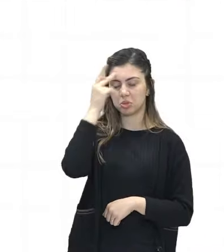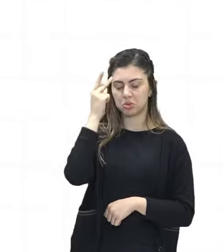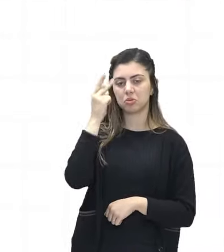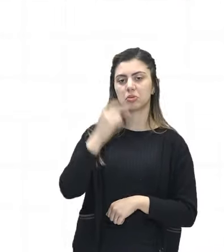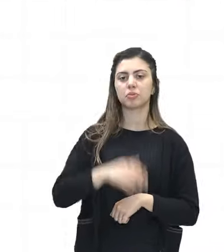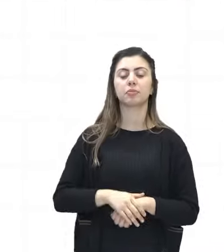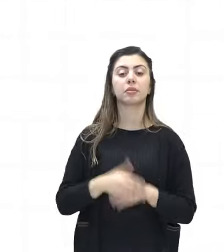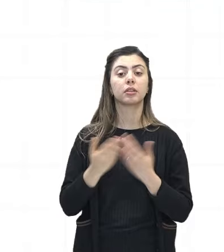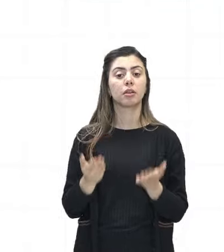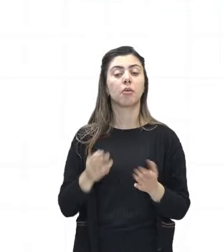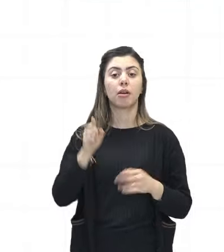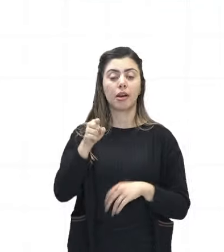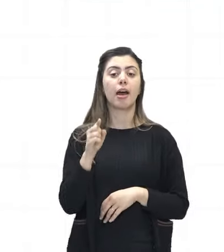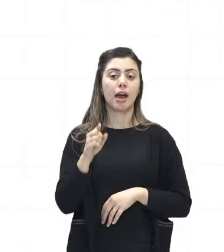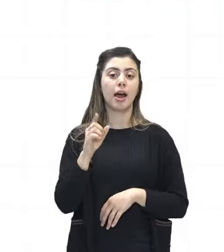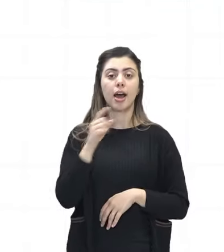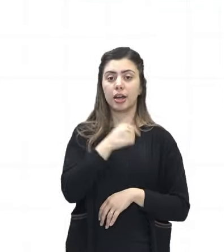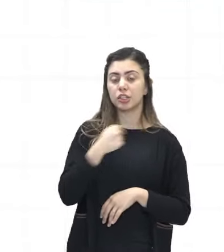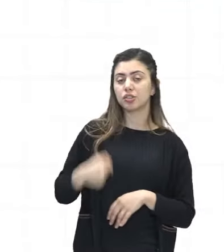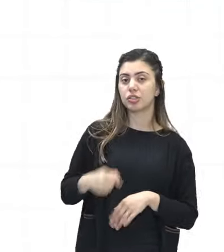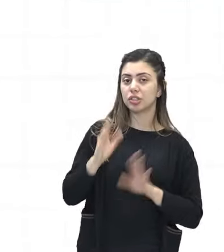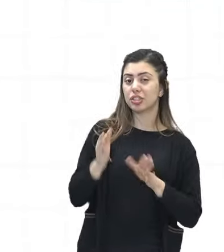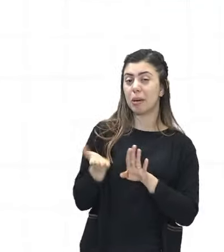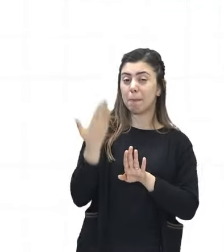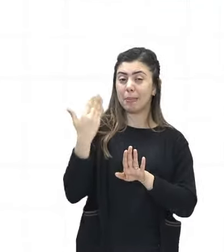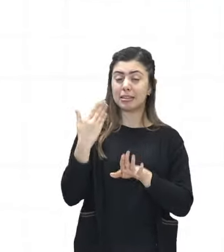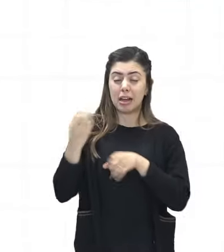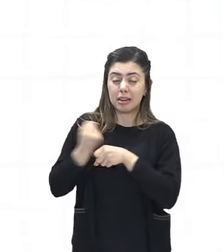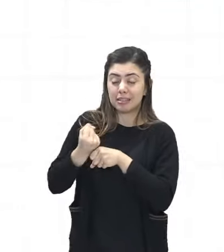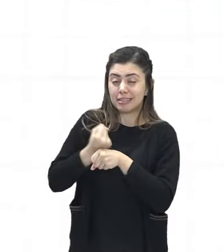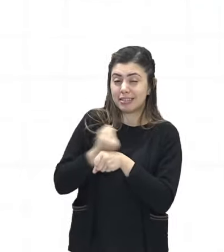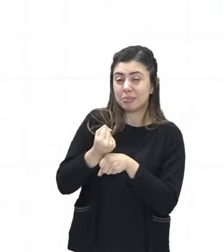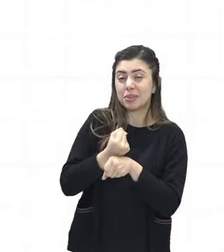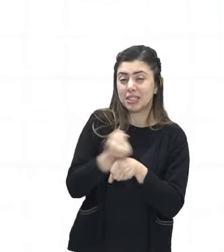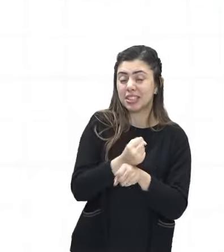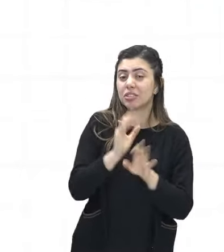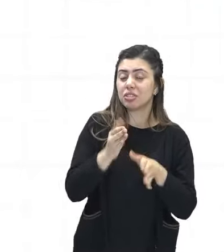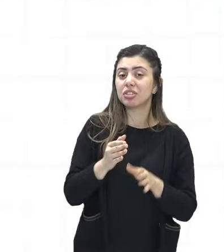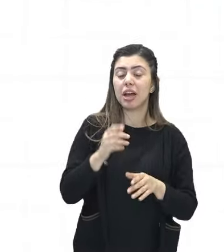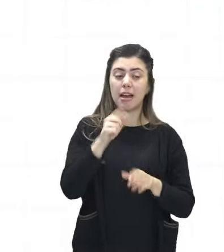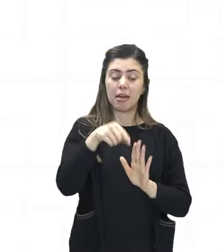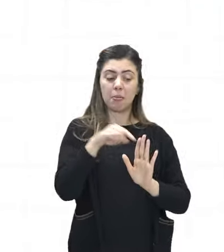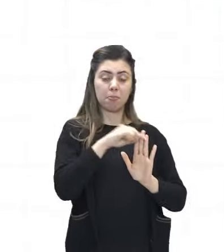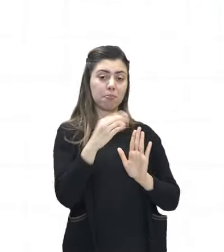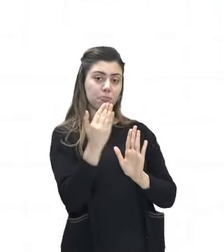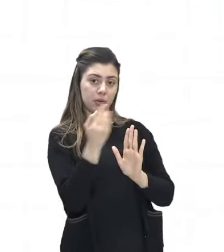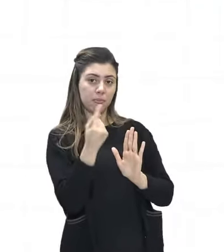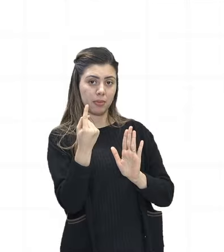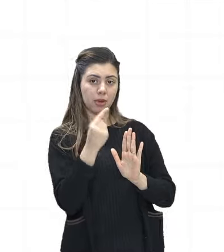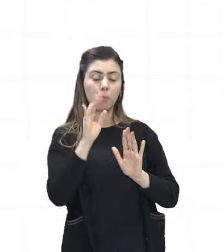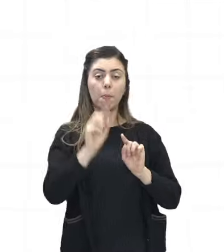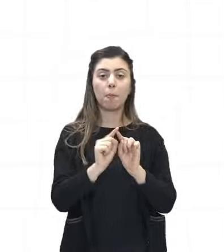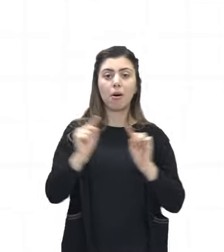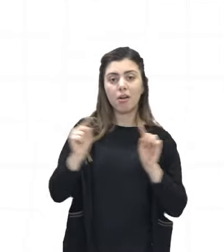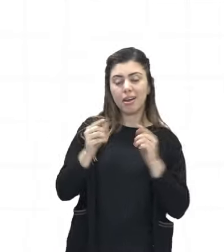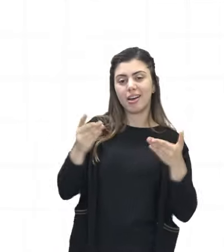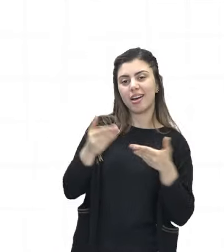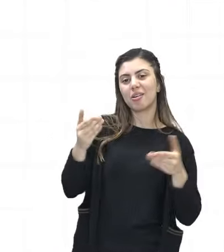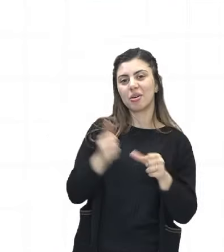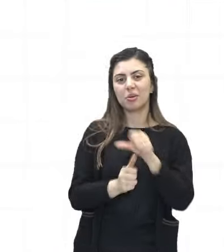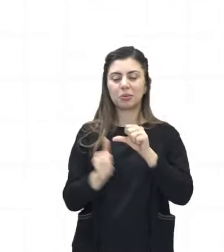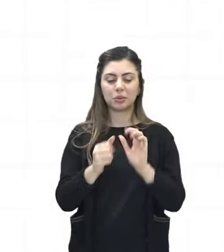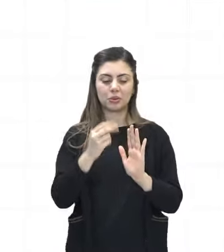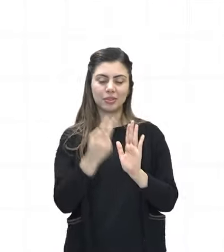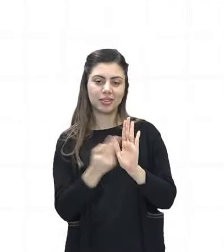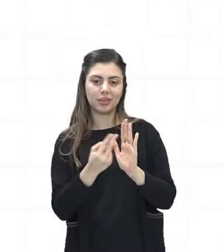para vocês que a China já foi o país mais populoso do mundo durante várias décadas Tá certo e perdeu o posto recentemente para